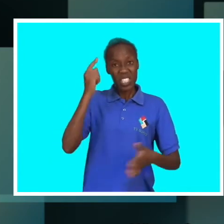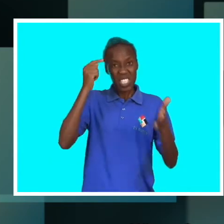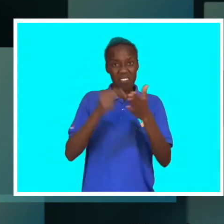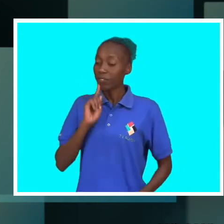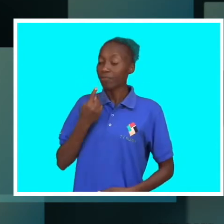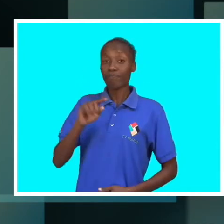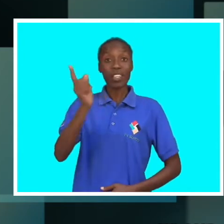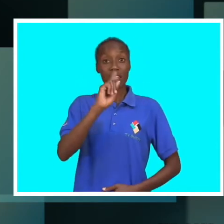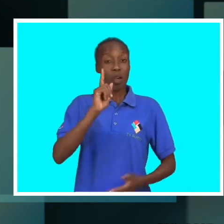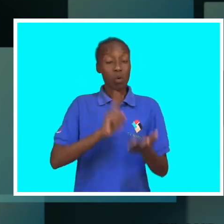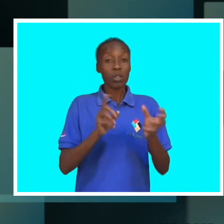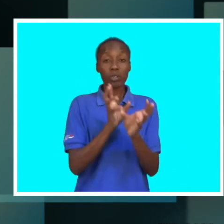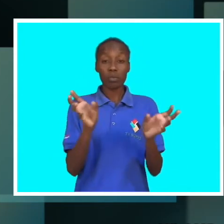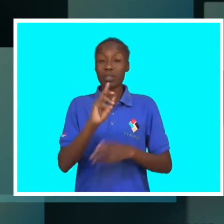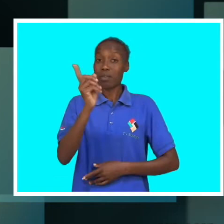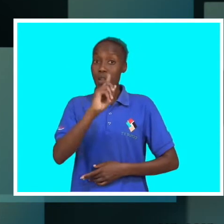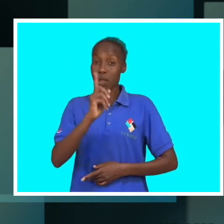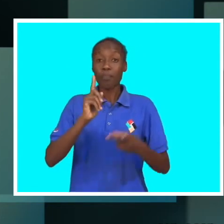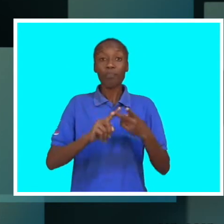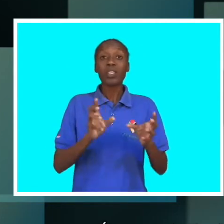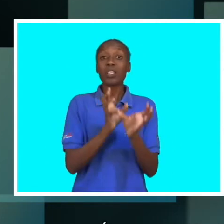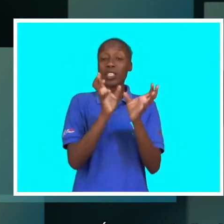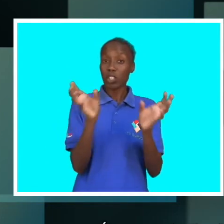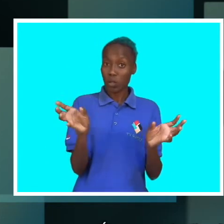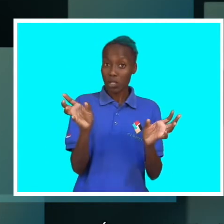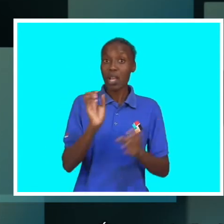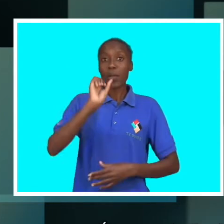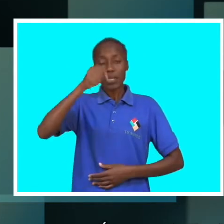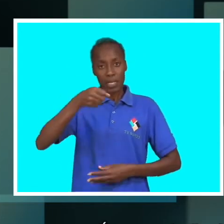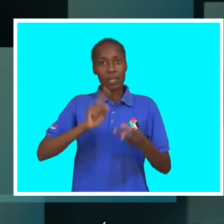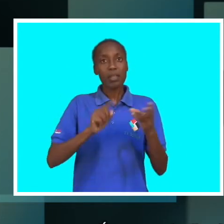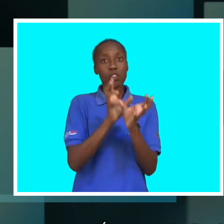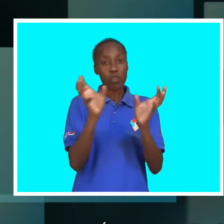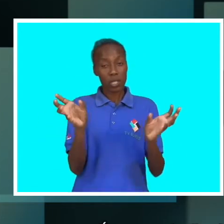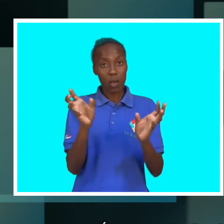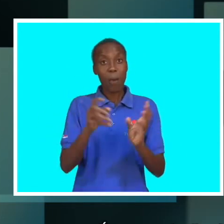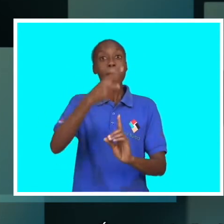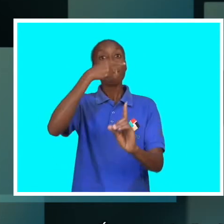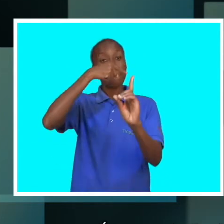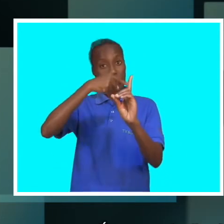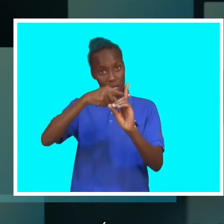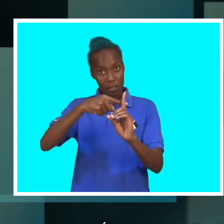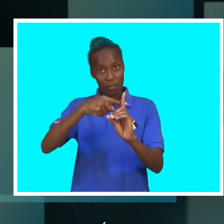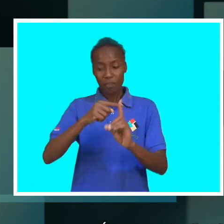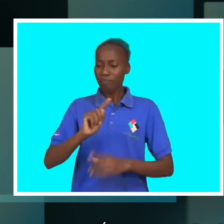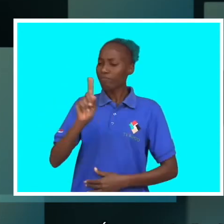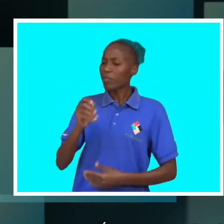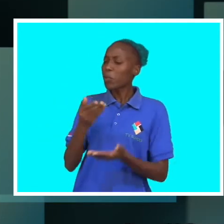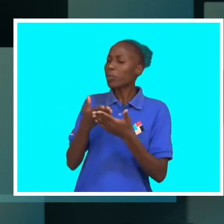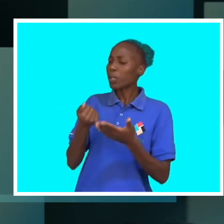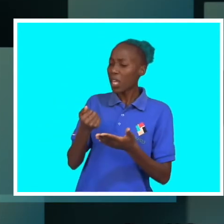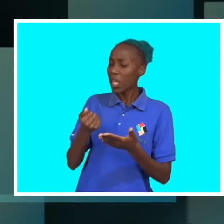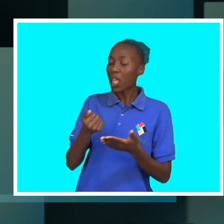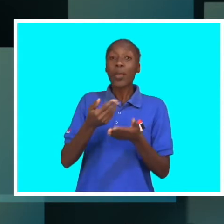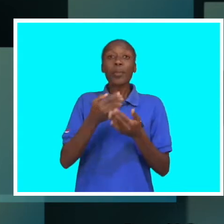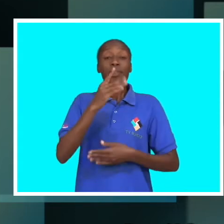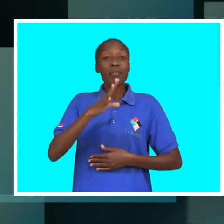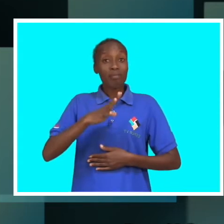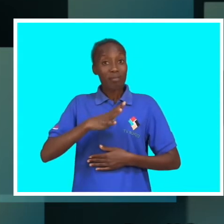de exclusão? Não, não é exclusão nenhuma. É uma exclusão sim, mas uma exclusão positiva. Por quê?